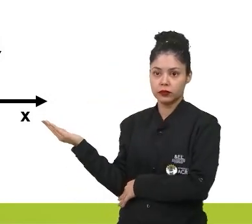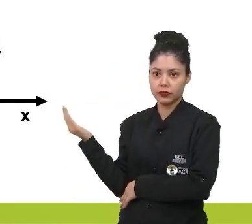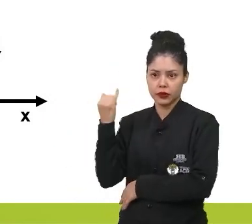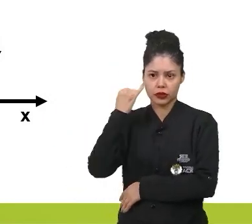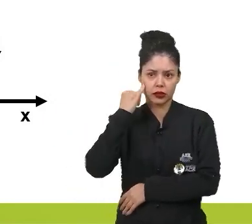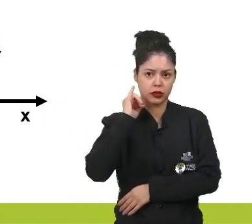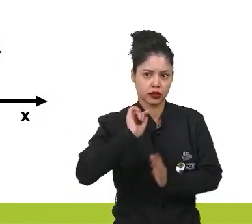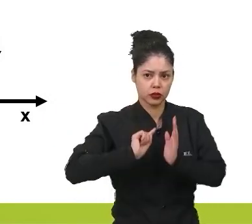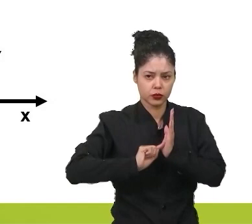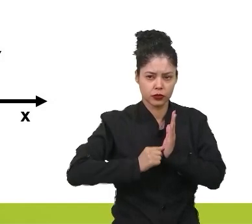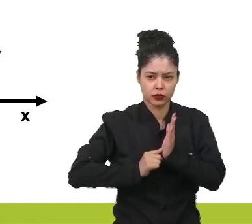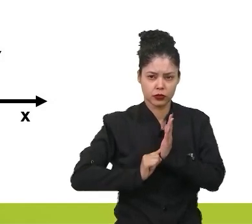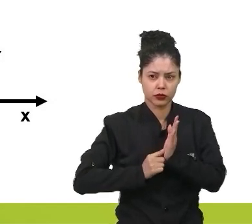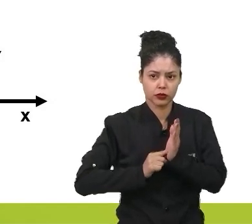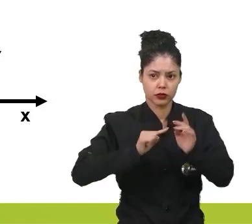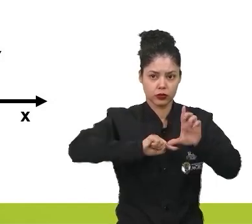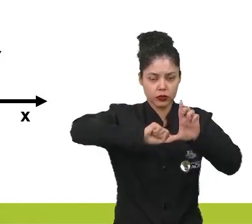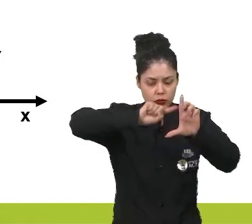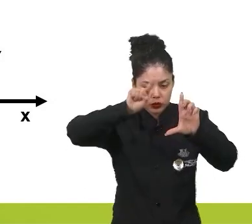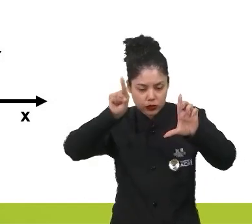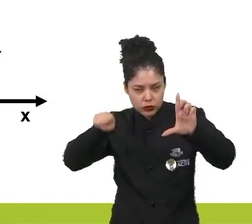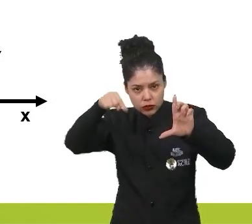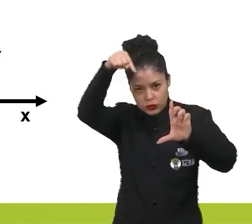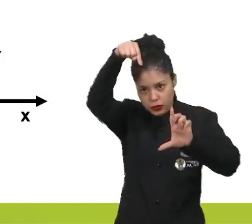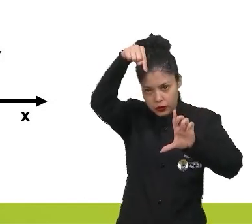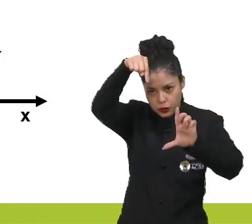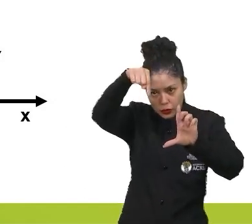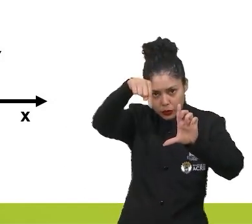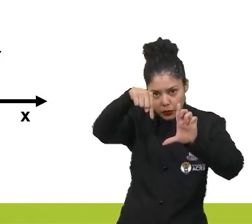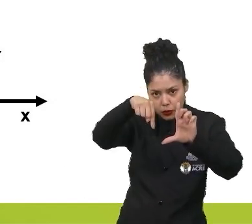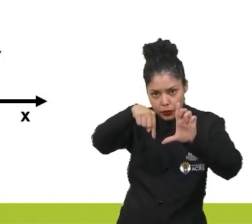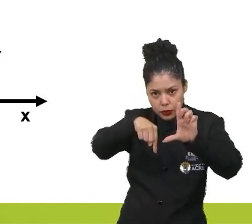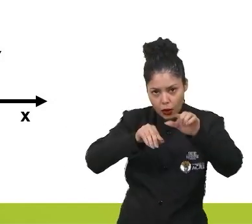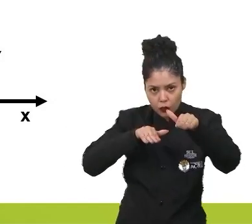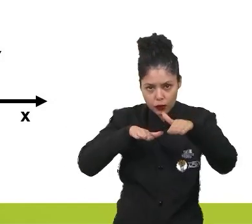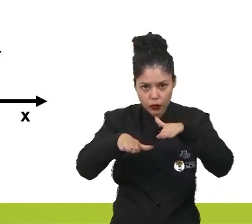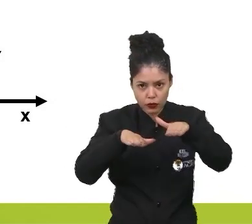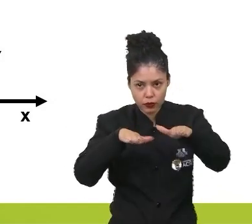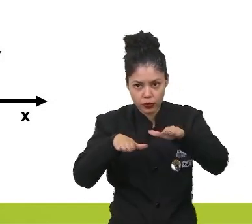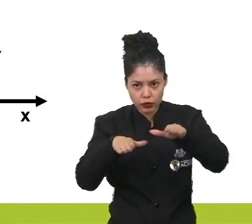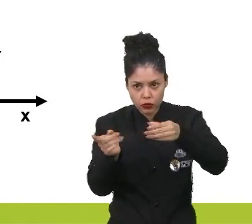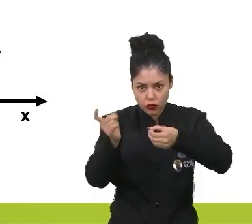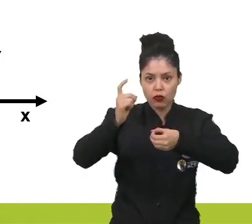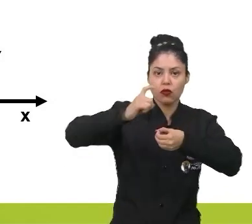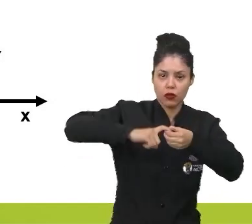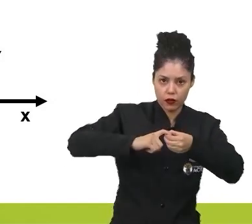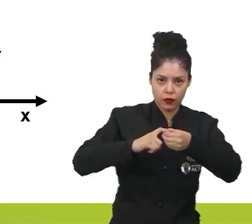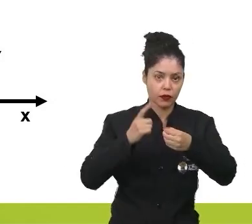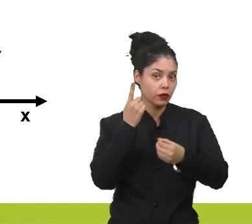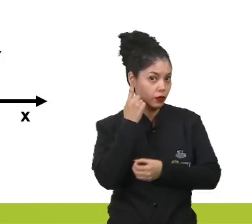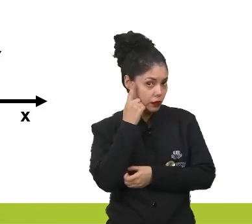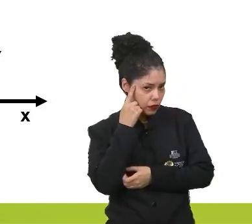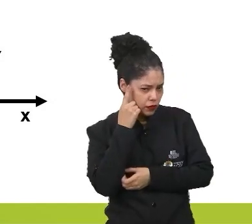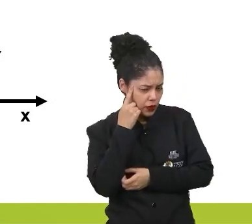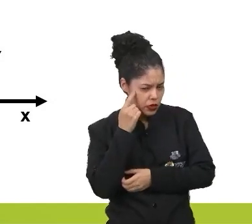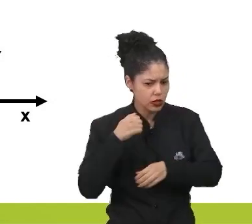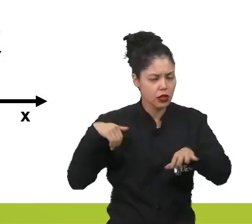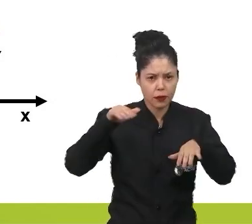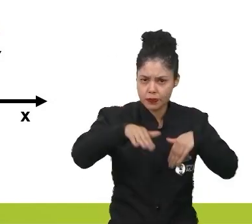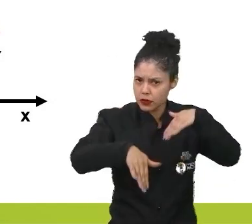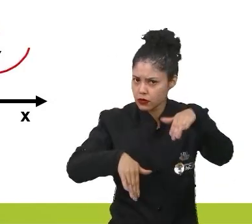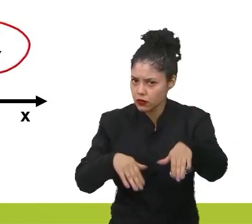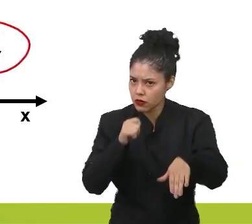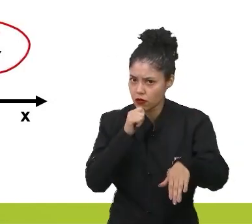do ponto de mínimo. Ok? Sempre na parte onde ele faz o movimento de retorno. Imagina a piscina que eu falei agora há pouco. E o